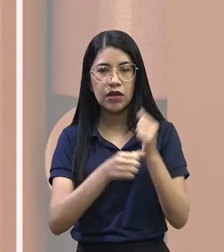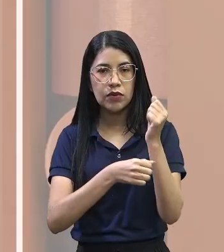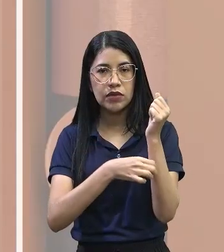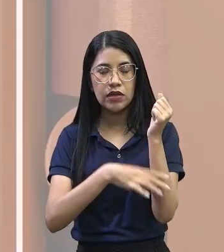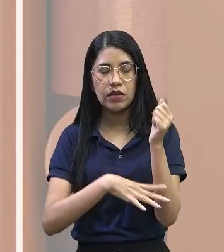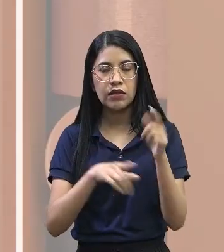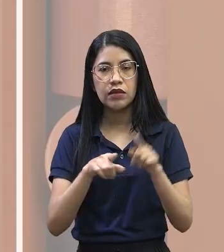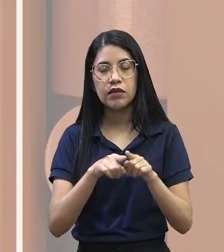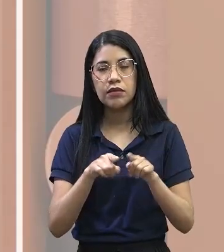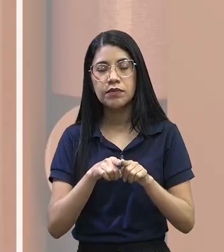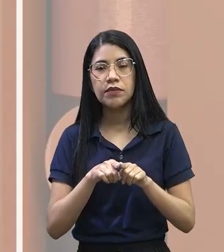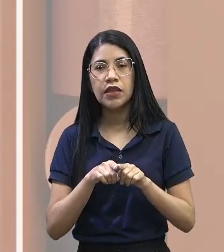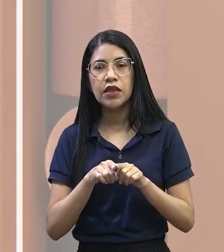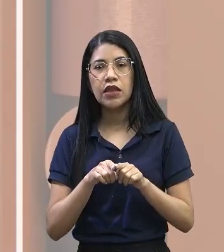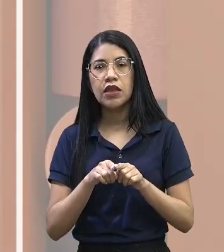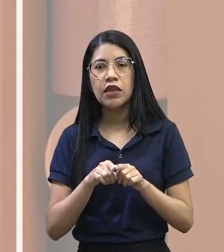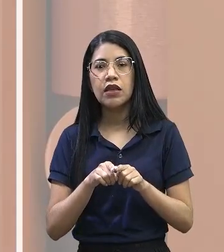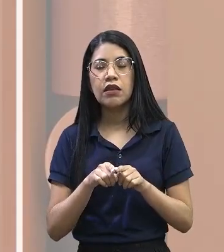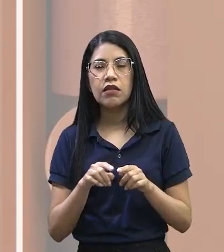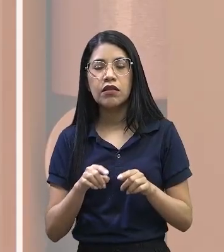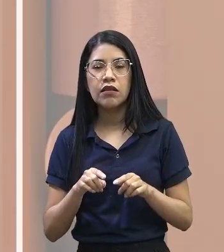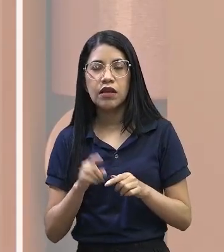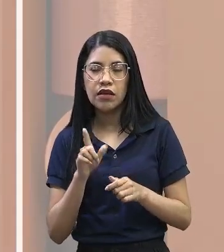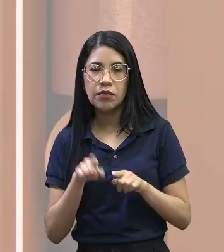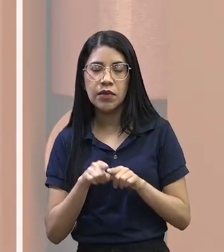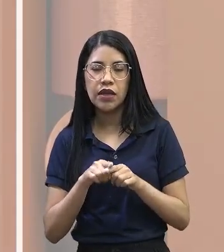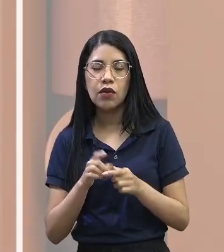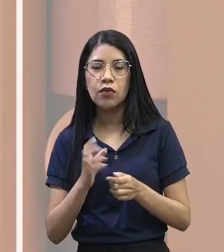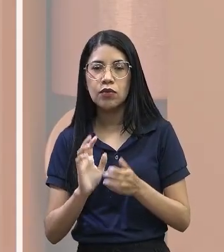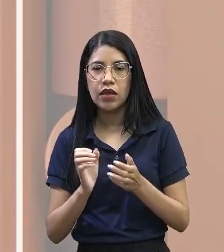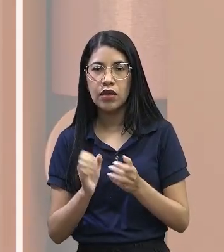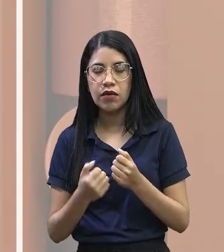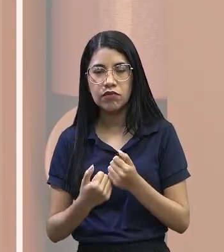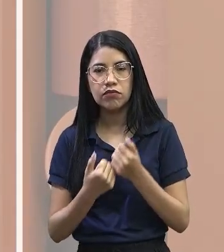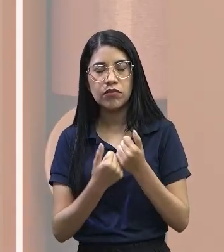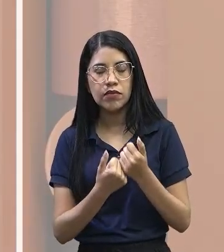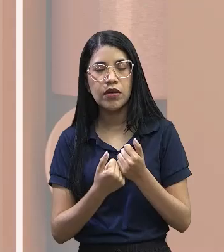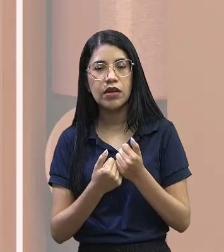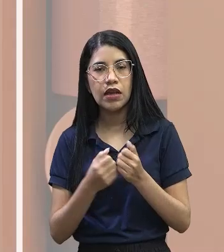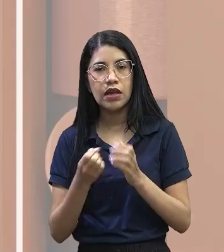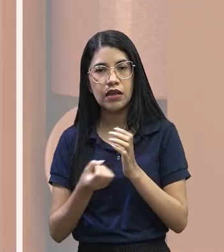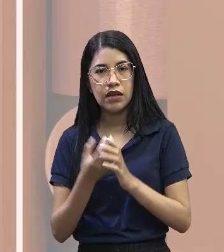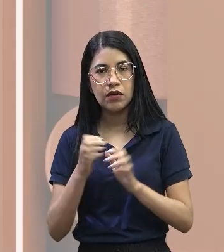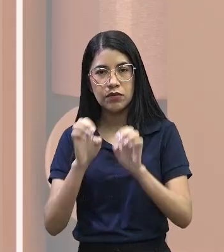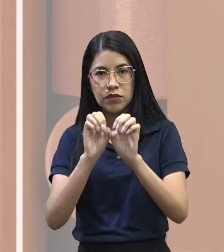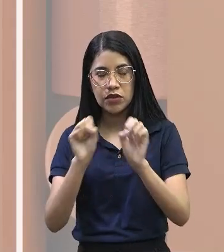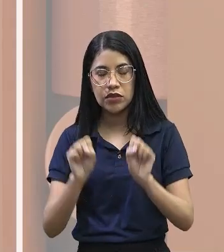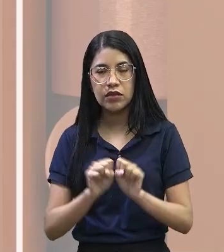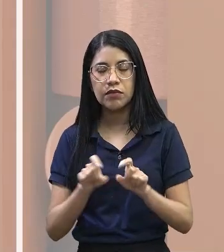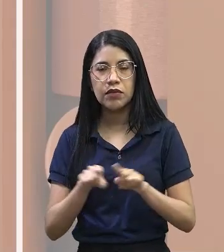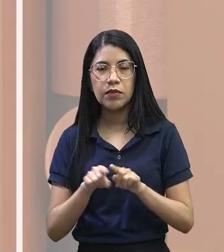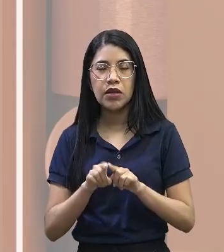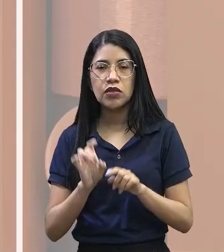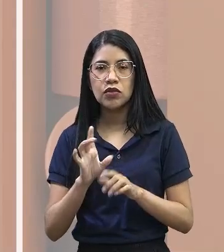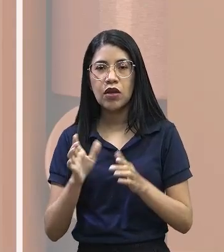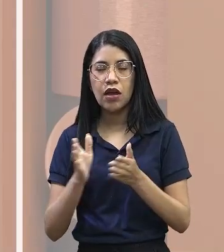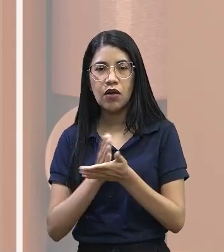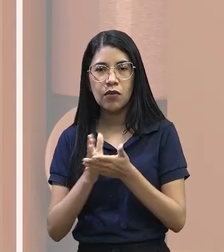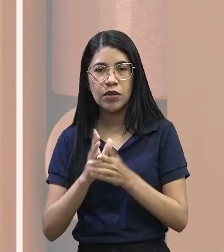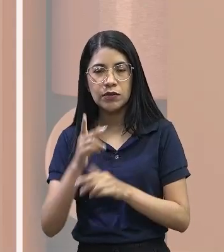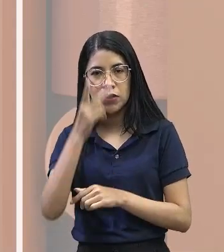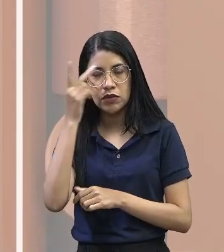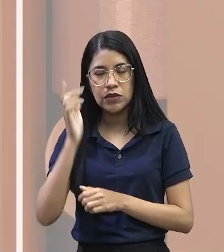com basicamente o seu sangue ajudaram a construir esse sistema que basicamente enriqueceu apenas alguns